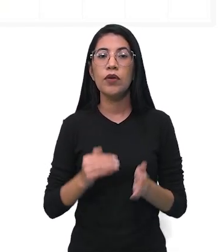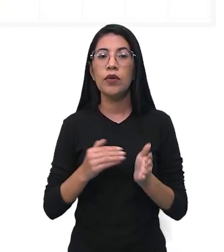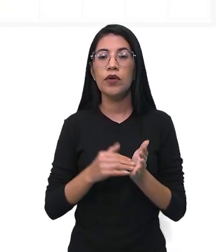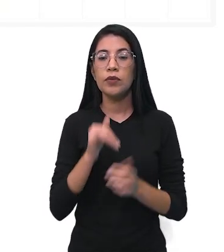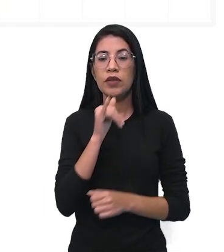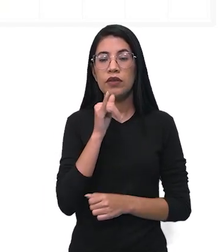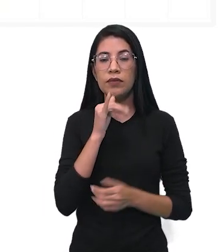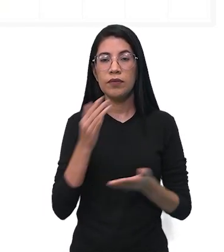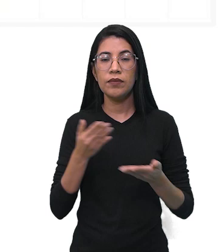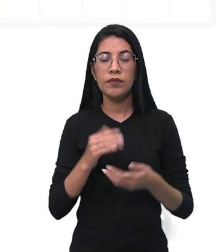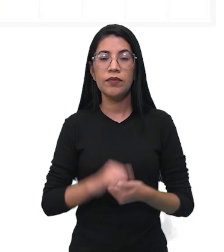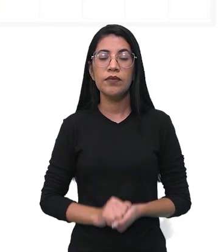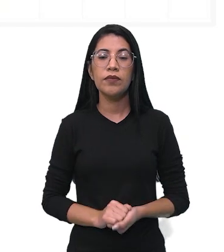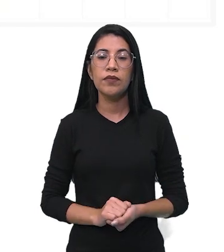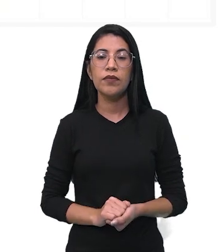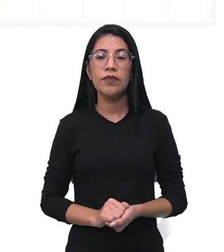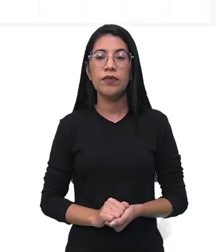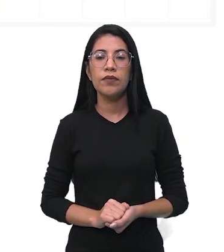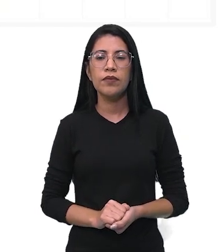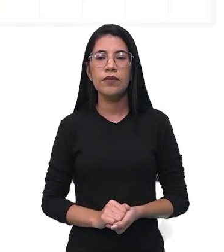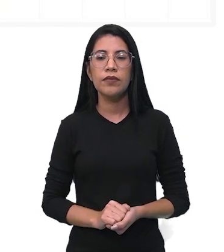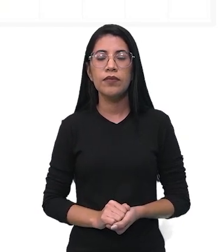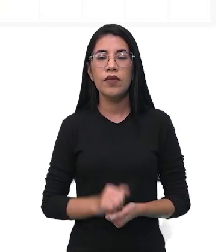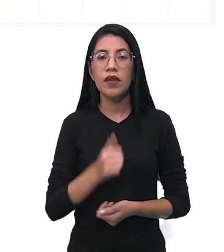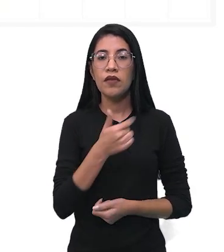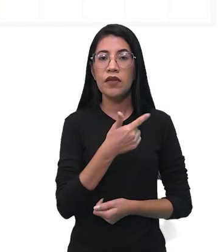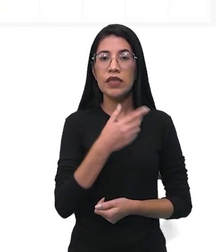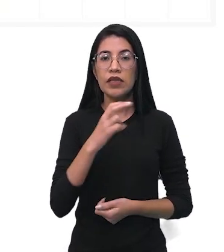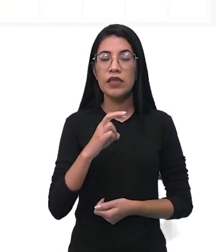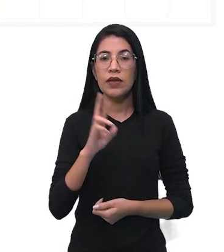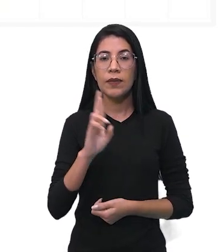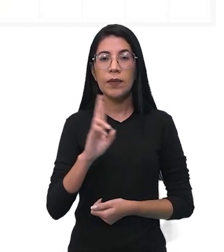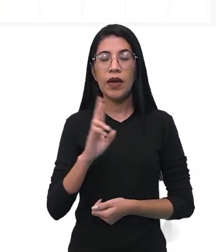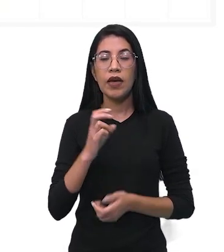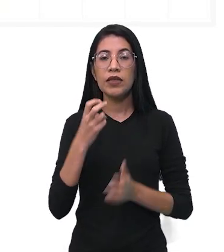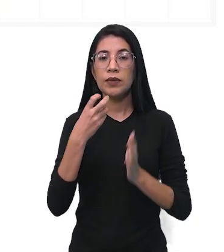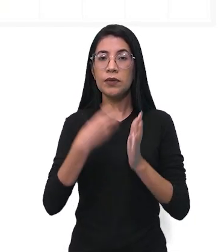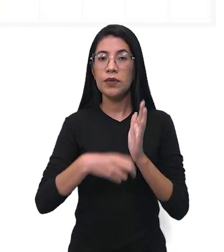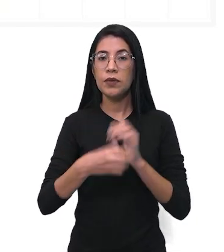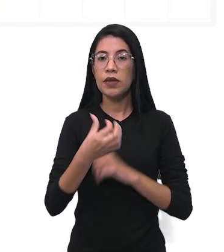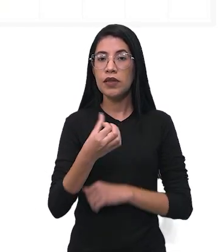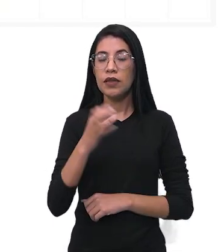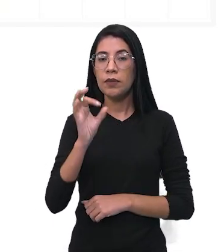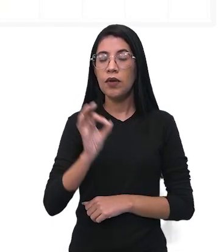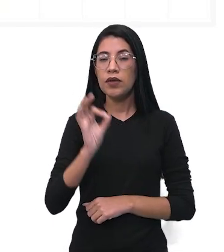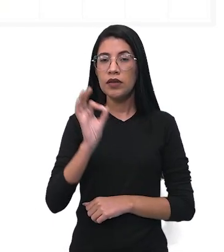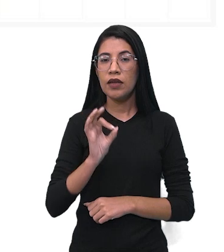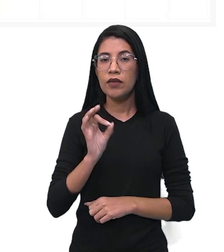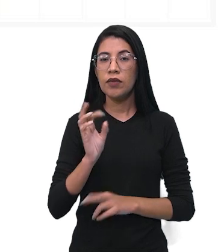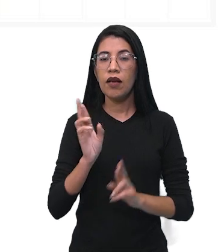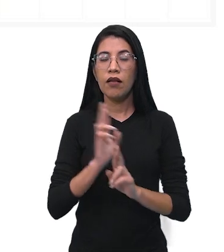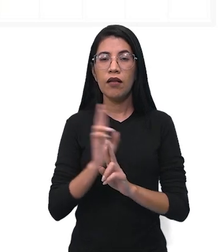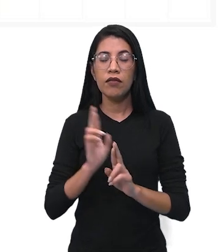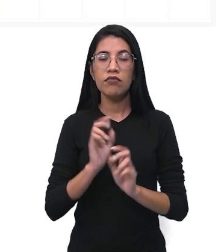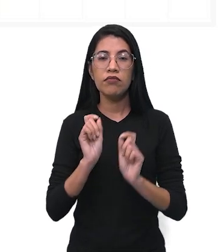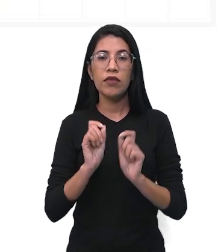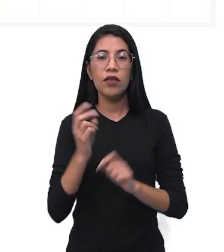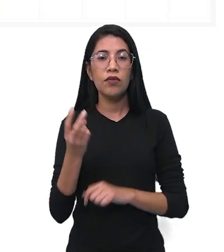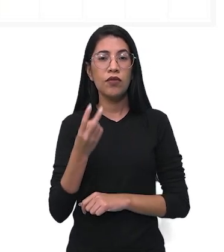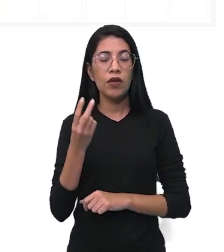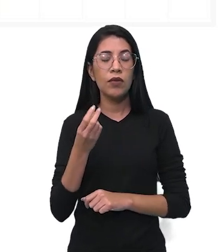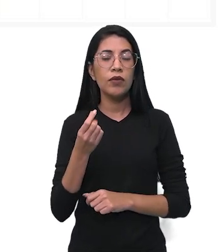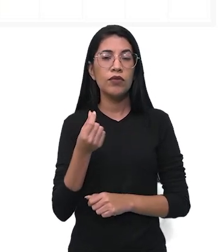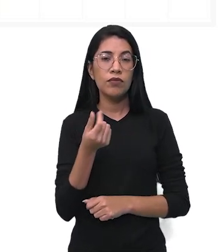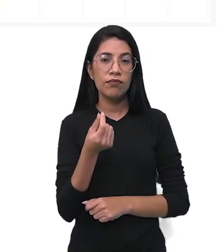R$ 25,00 com desconto de 6%. Quanto corresponde isso em dinheiro? Essa aqui tá